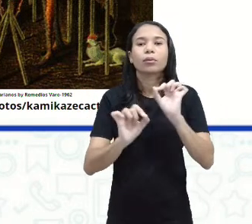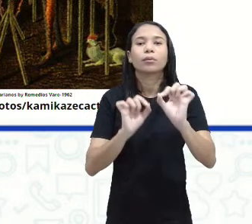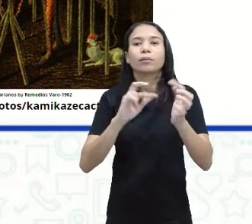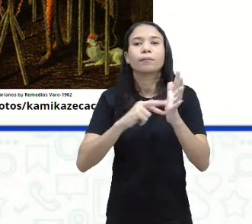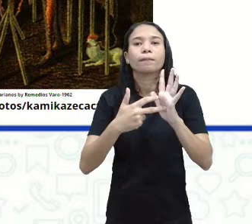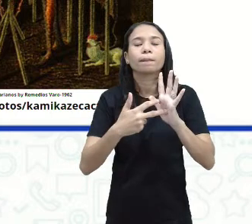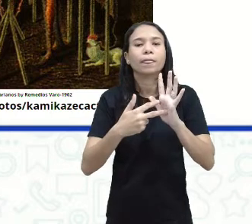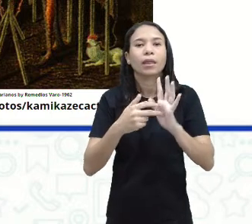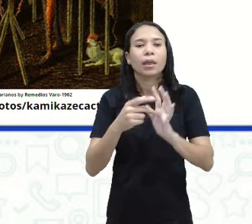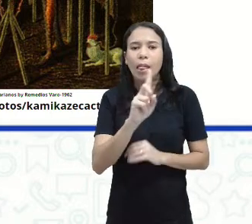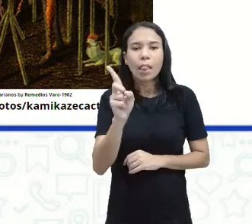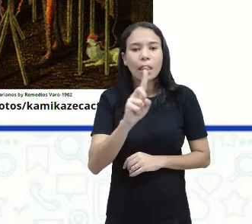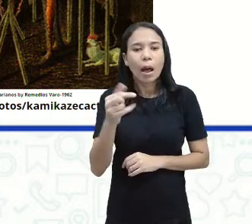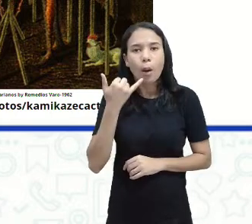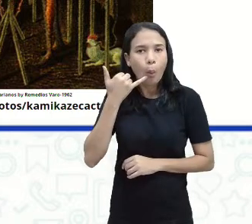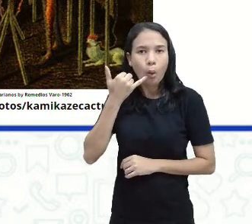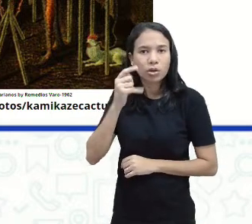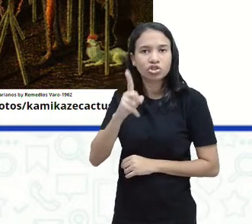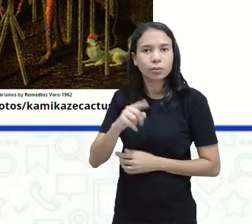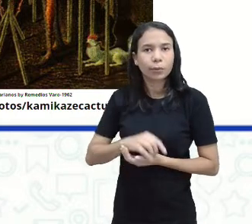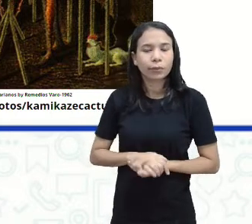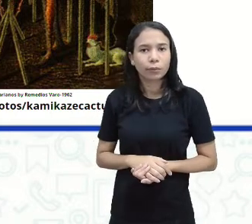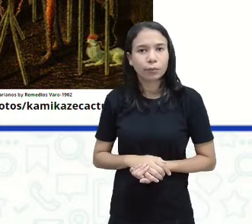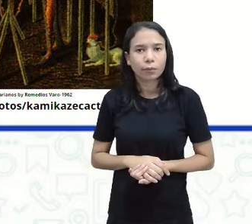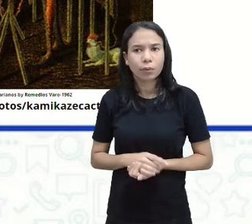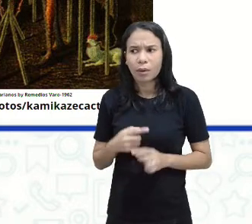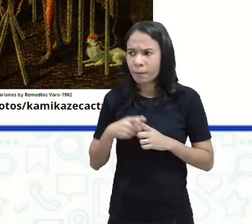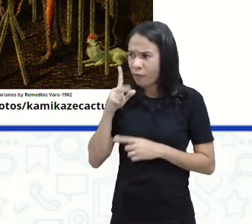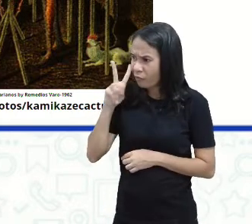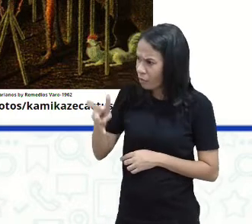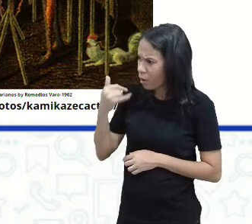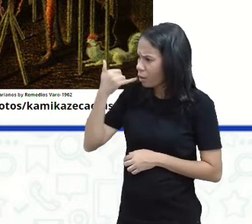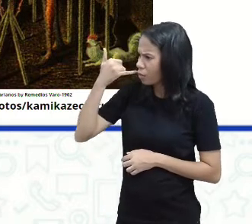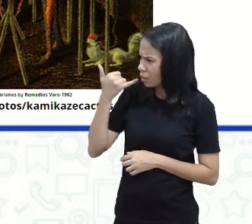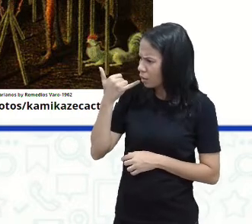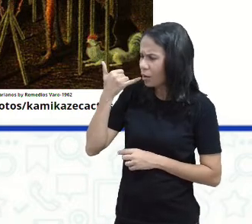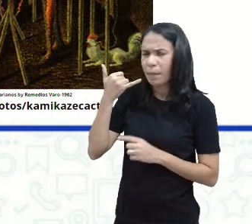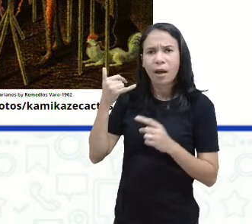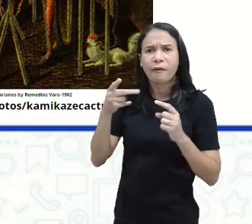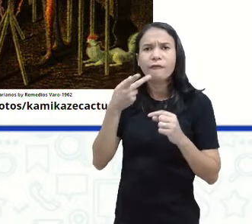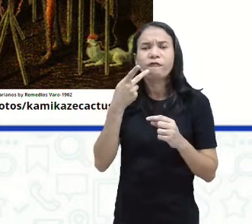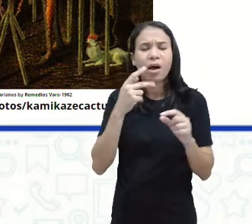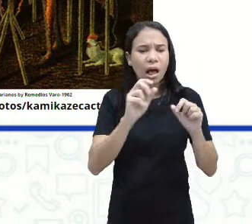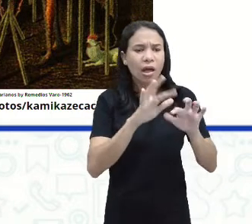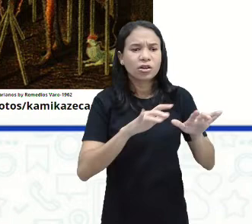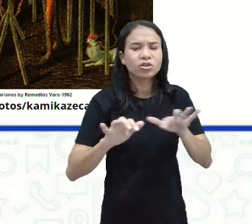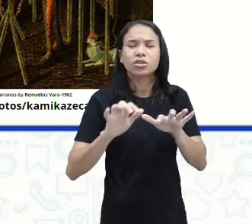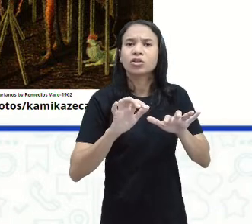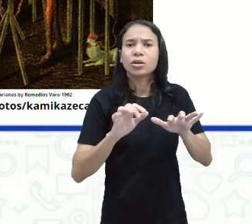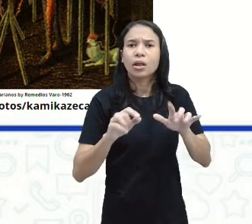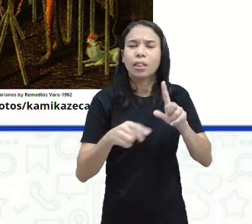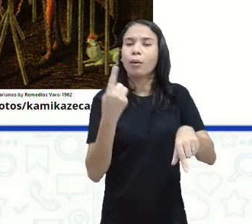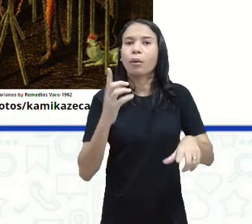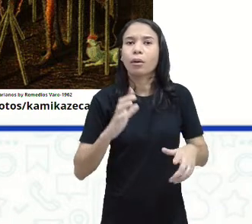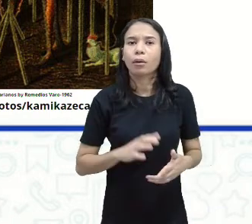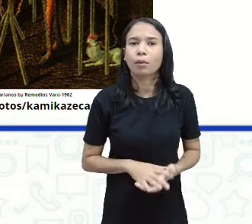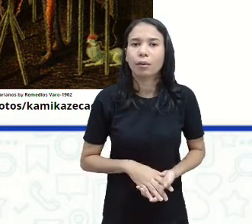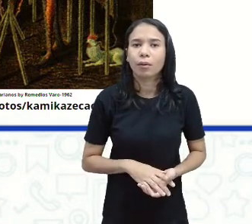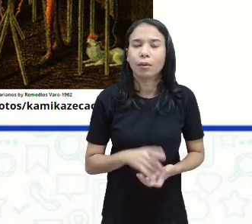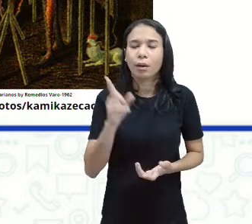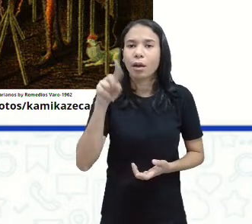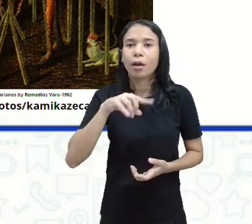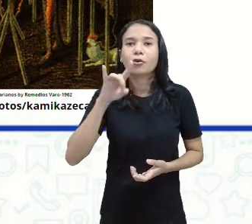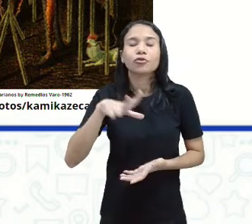E ele diz, isso não é um cachimbo. Mas você está vendo um cachimbo. Mas o que ele quer dizer com isso? Ele diz que isso não é um cachimbo, isso é uma